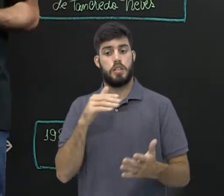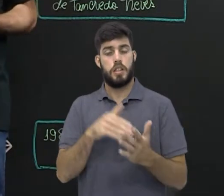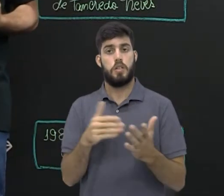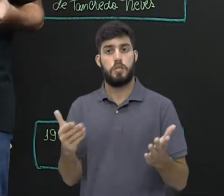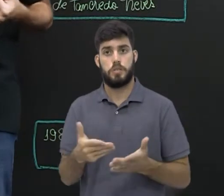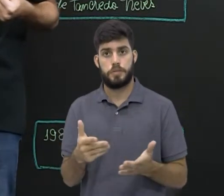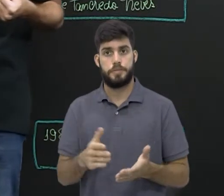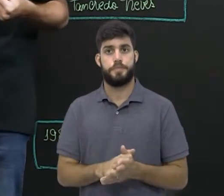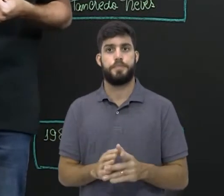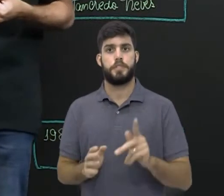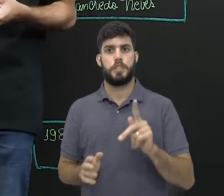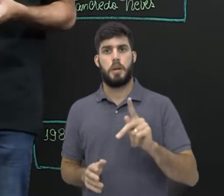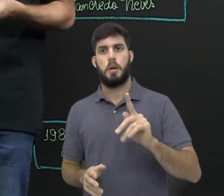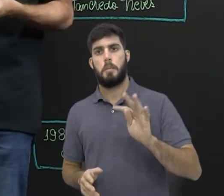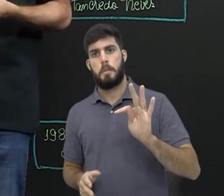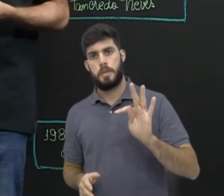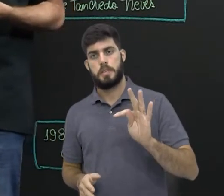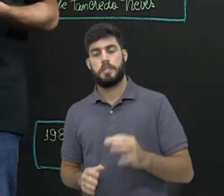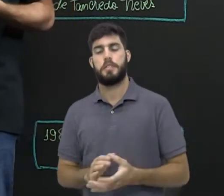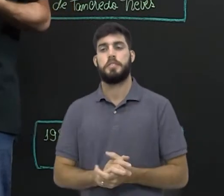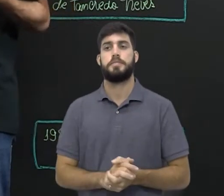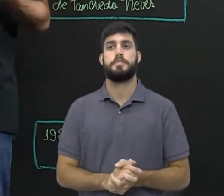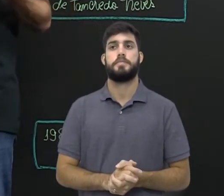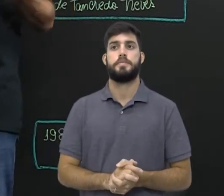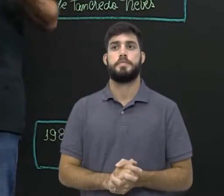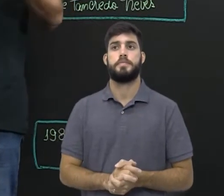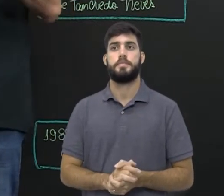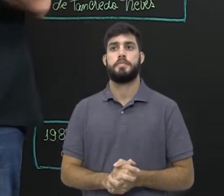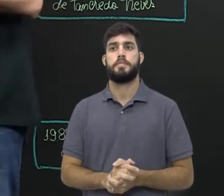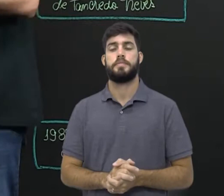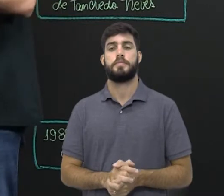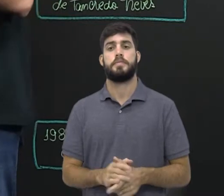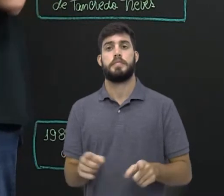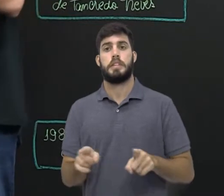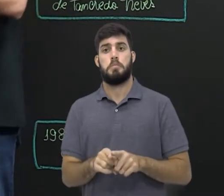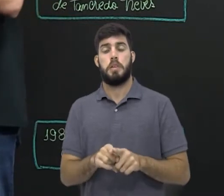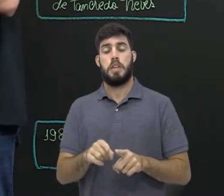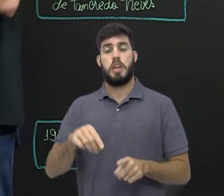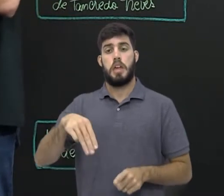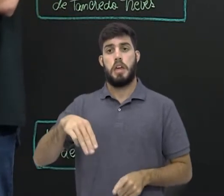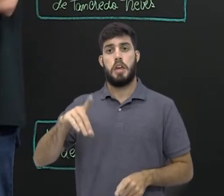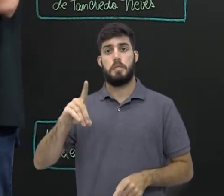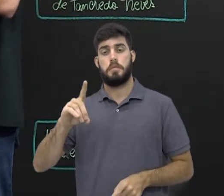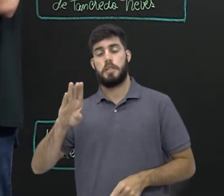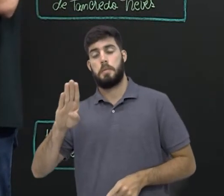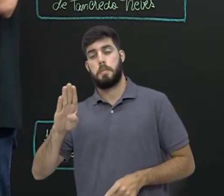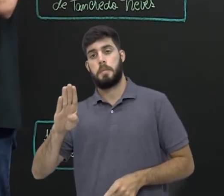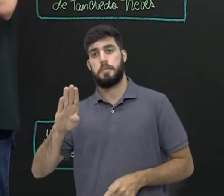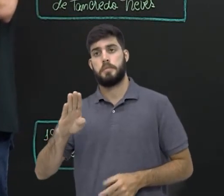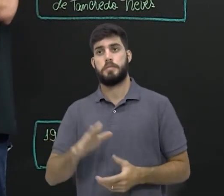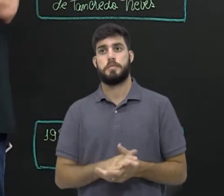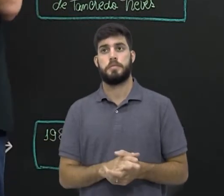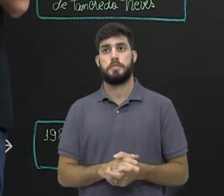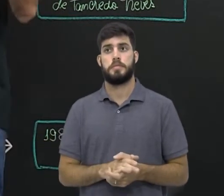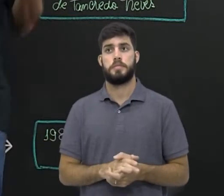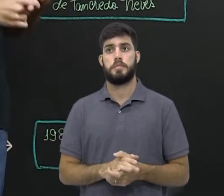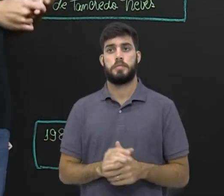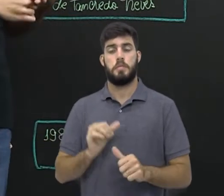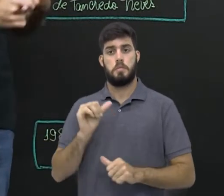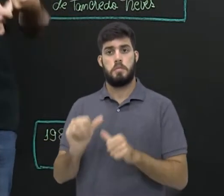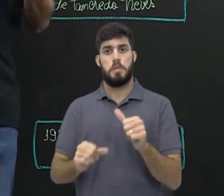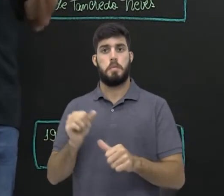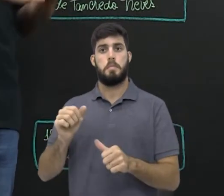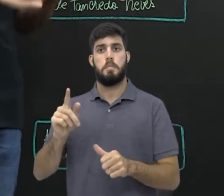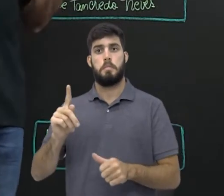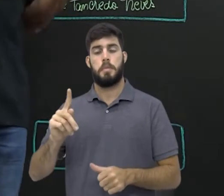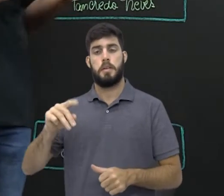dos Trabalhadores, o PT, né? Por exemplo, o MDB, que era Movimento Democrático Brasileiro durante a ditadura, vira